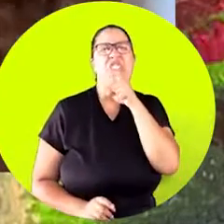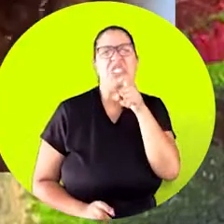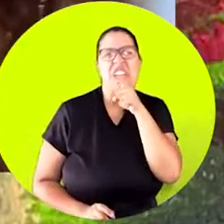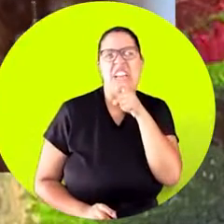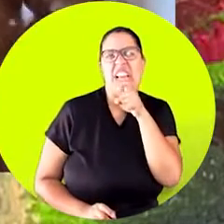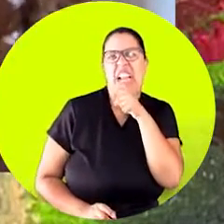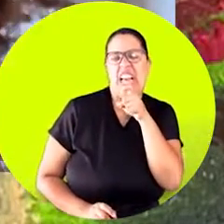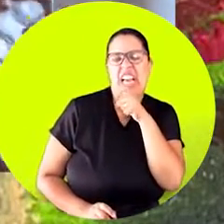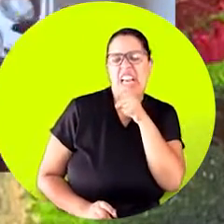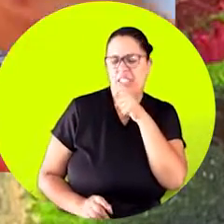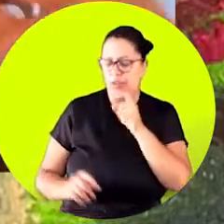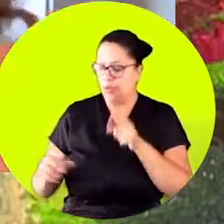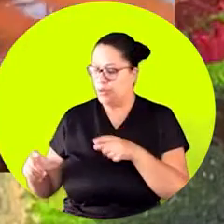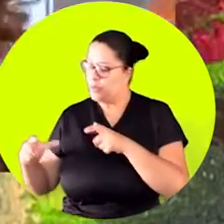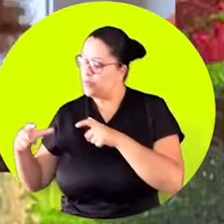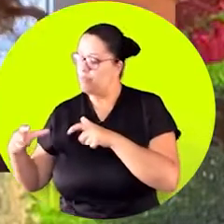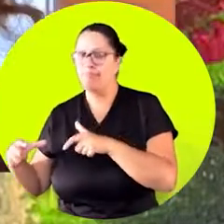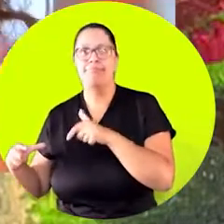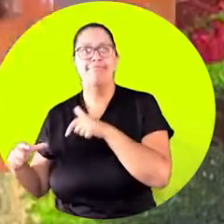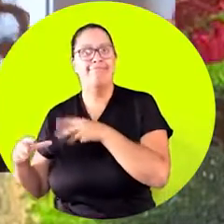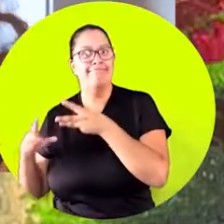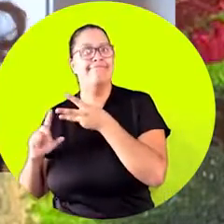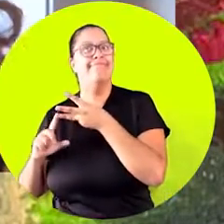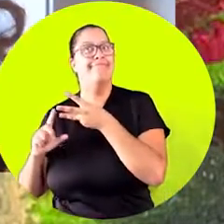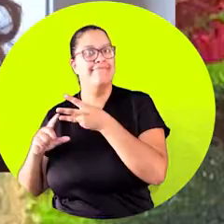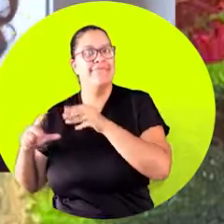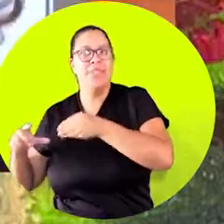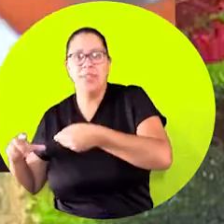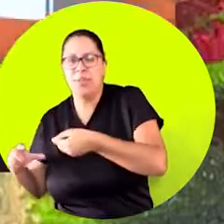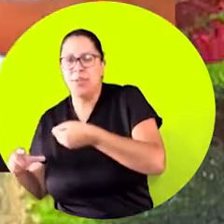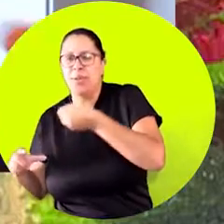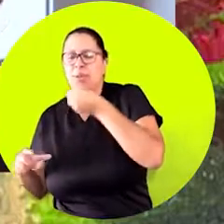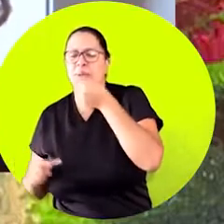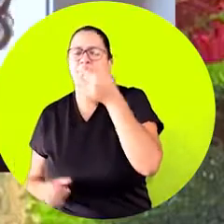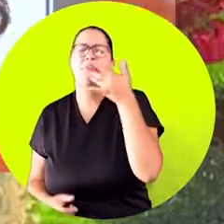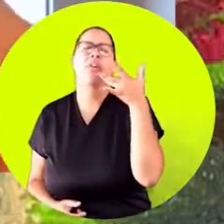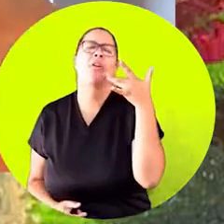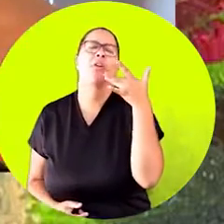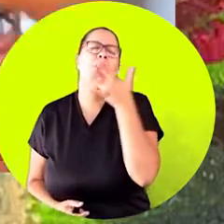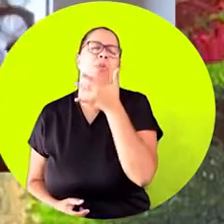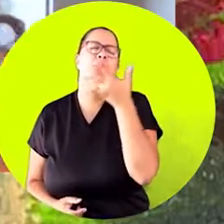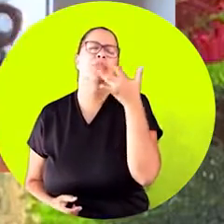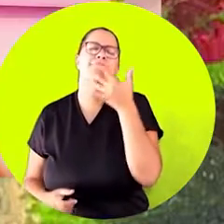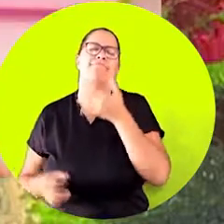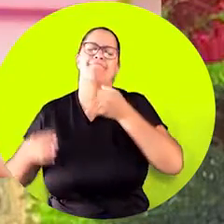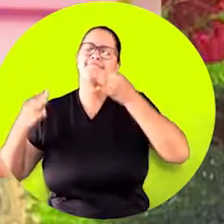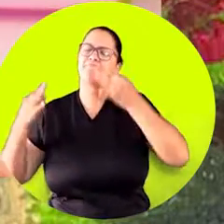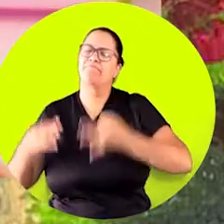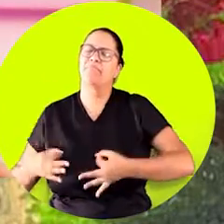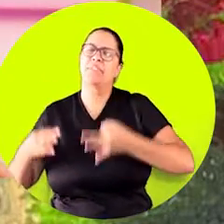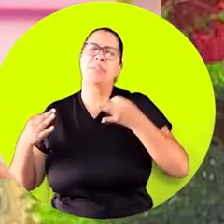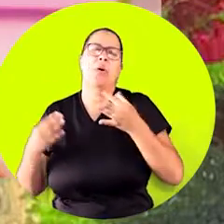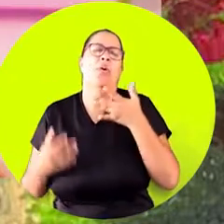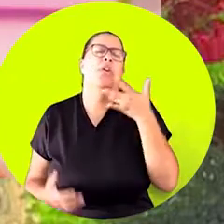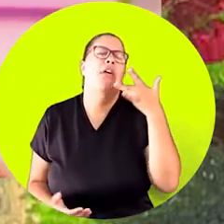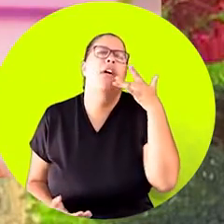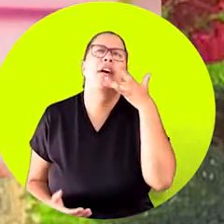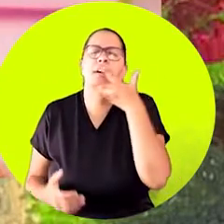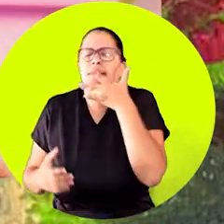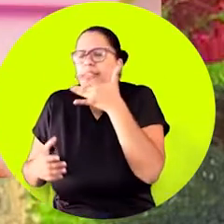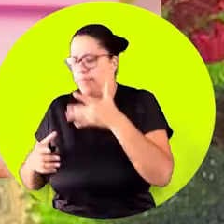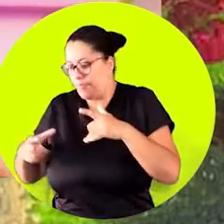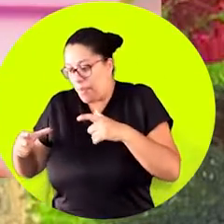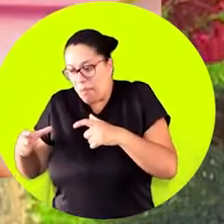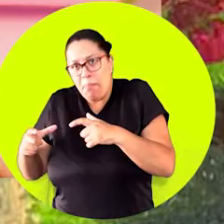e sem graça. Mas aí ela provou a terceira tigela e estava morno e perfeito, delicioso. Era uma tigelinha